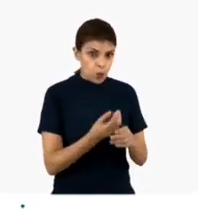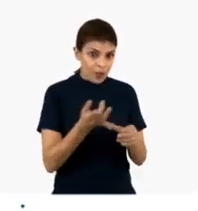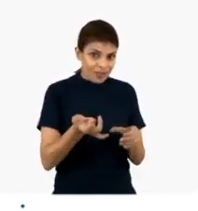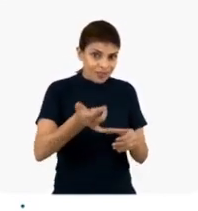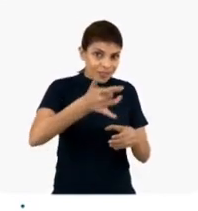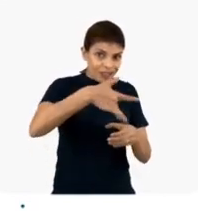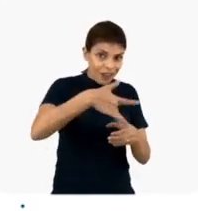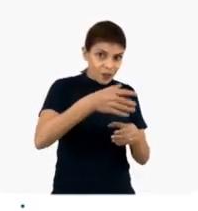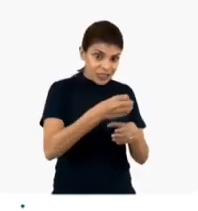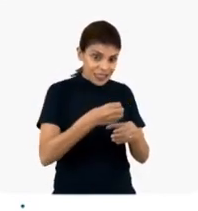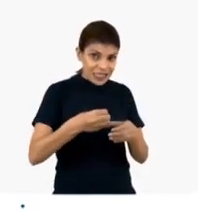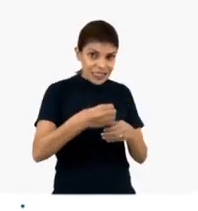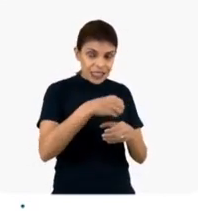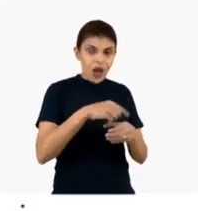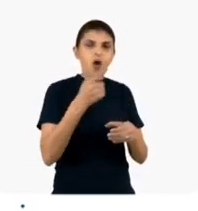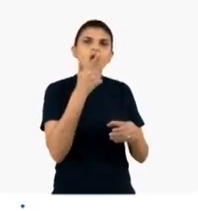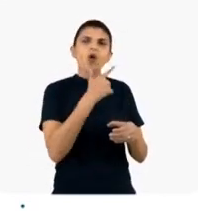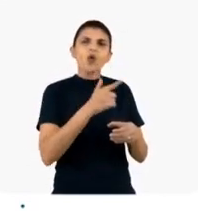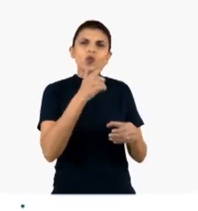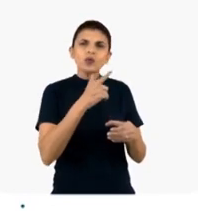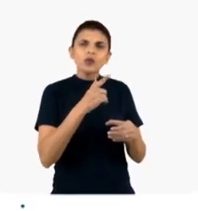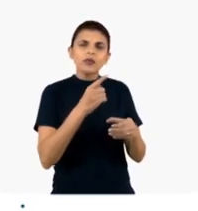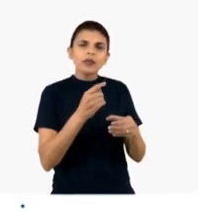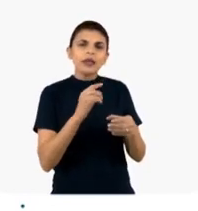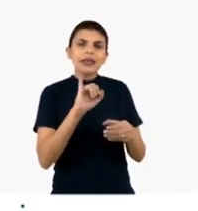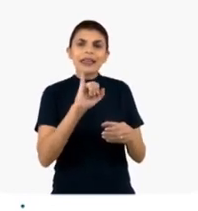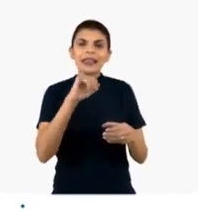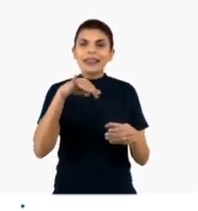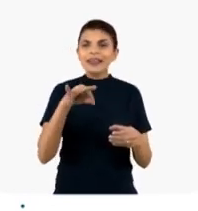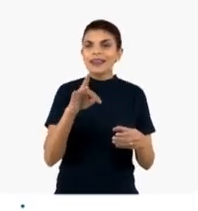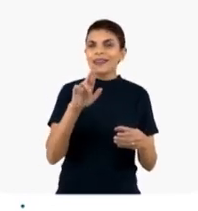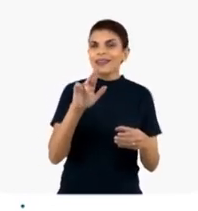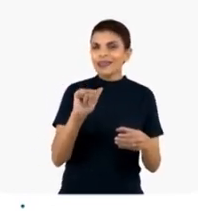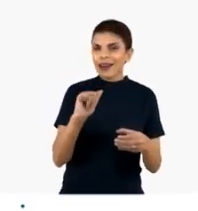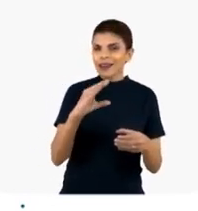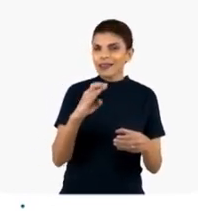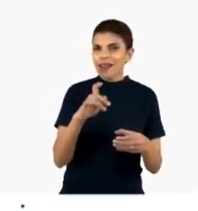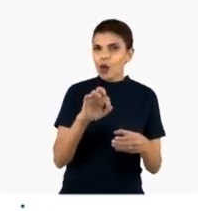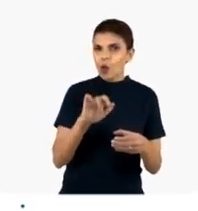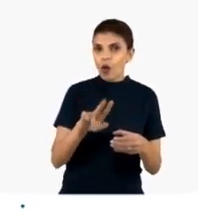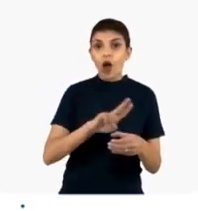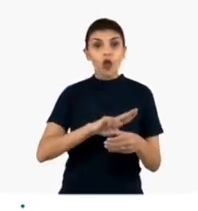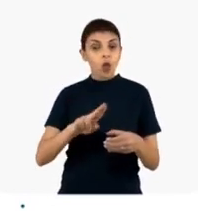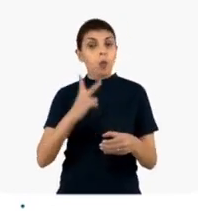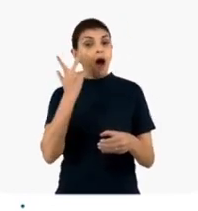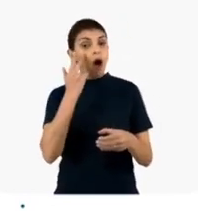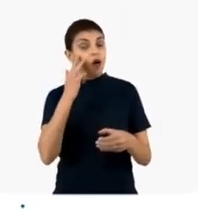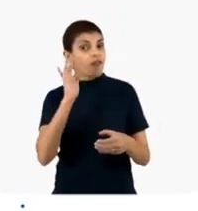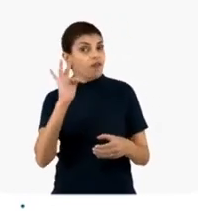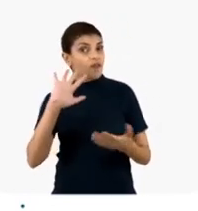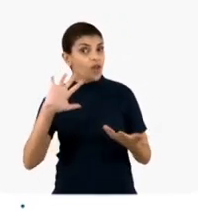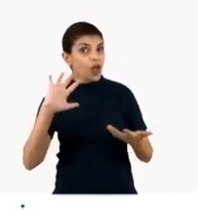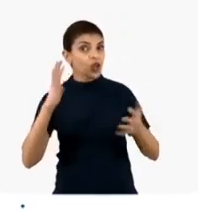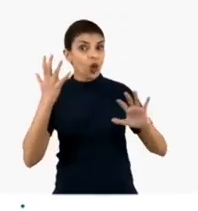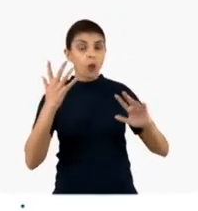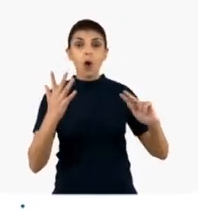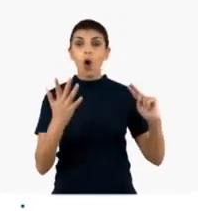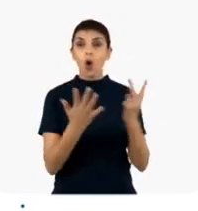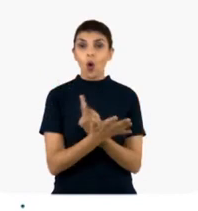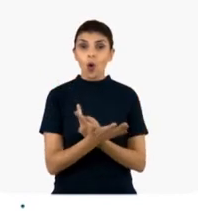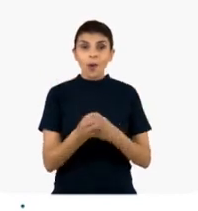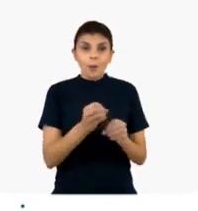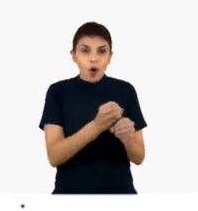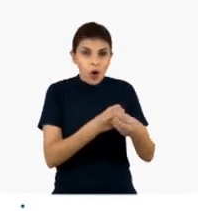produto é gerado dentro da célula, nós consideramos que é uma expressão intracelular. Este fenômeno acontece principalmente